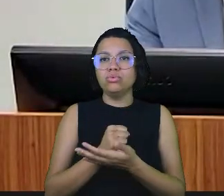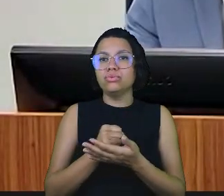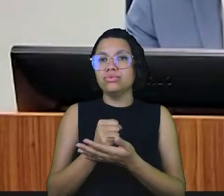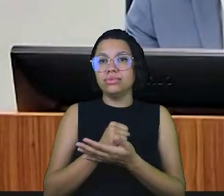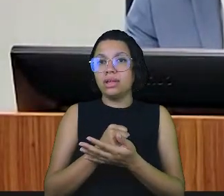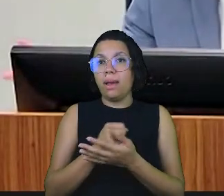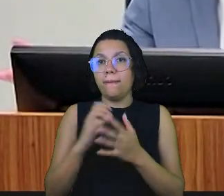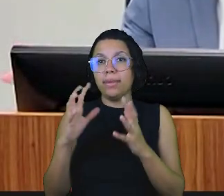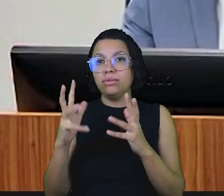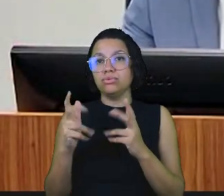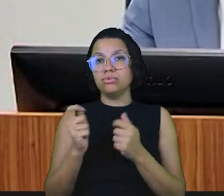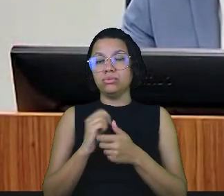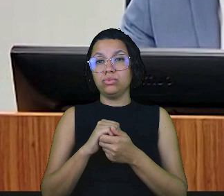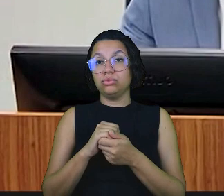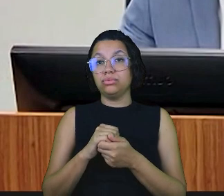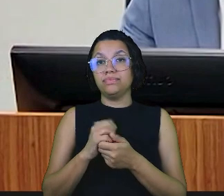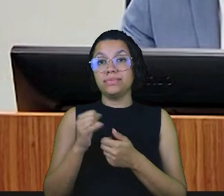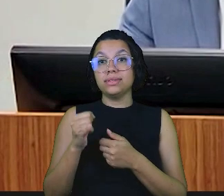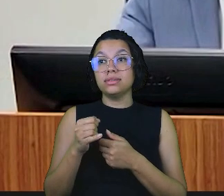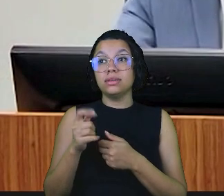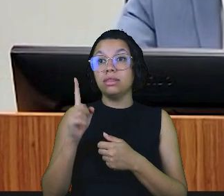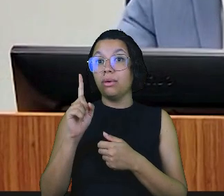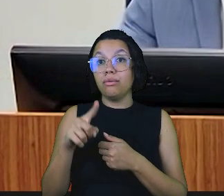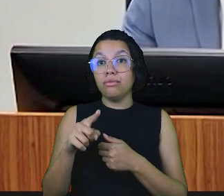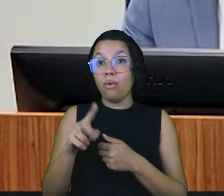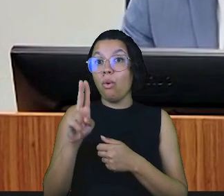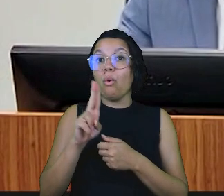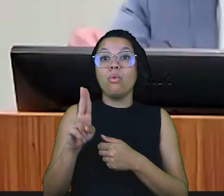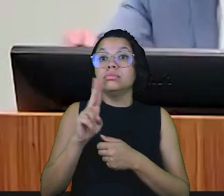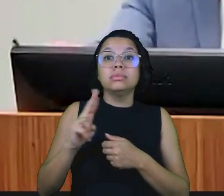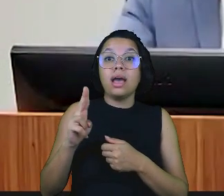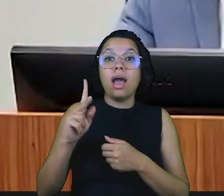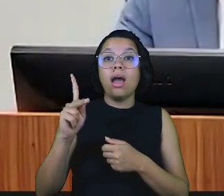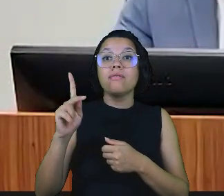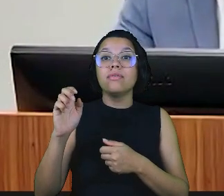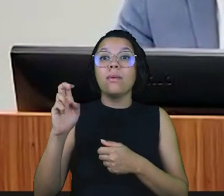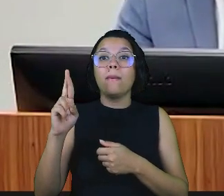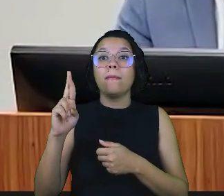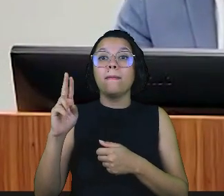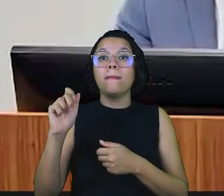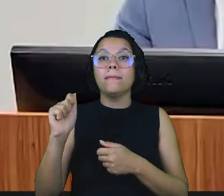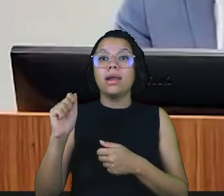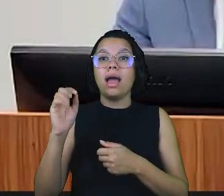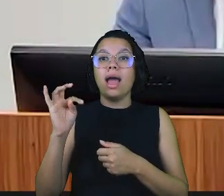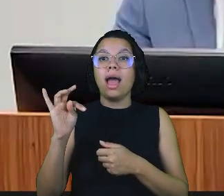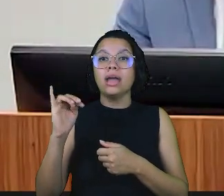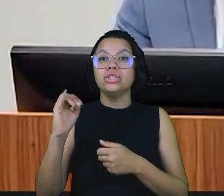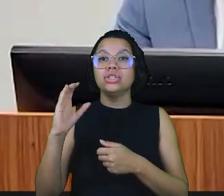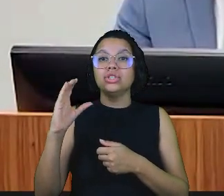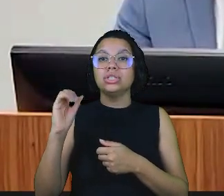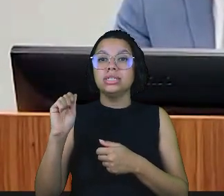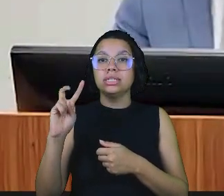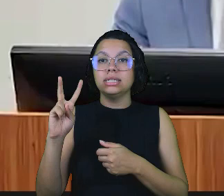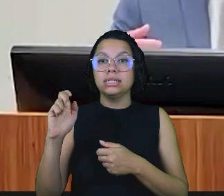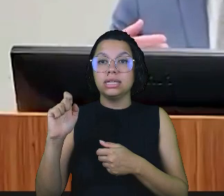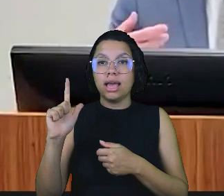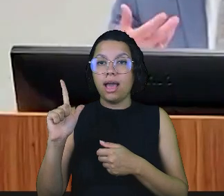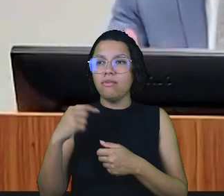for praticável, nós estamos lançando o jurisdicionado num abismo em